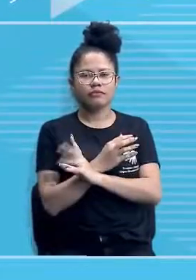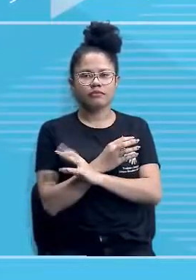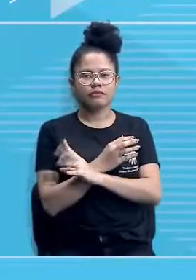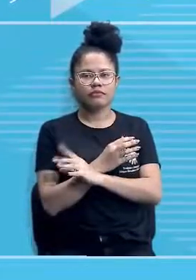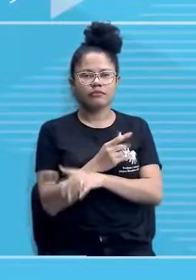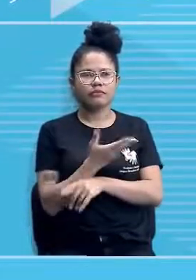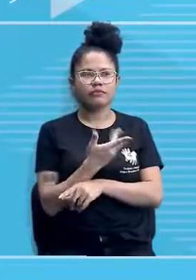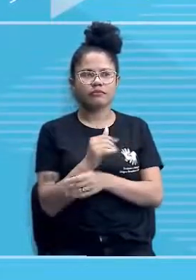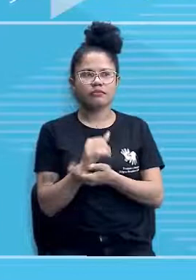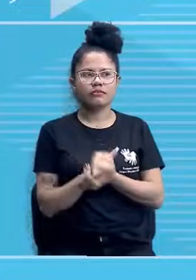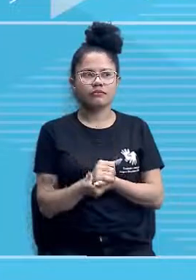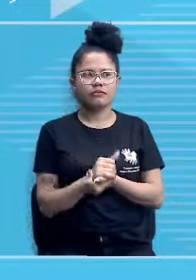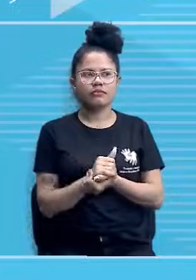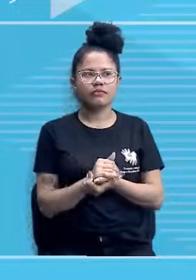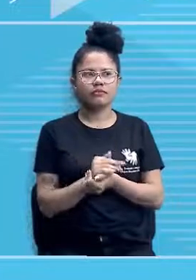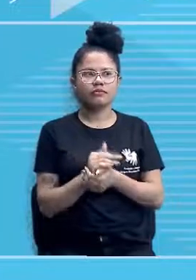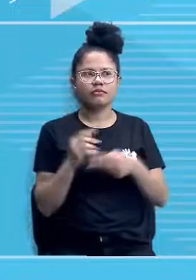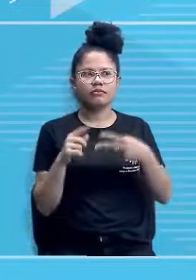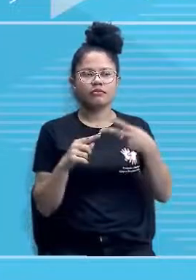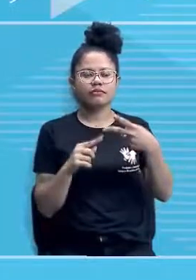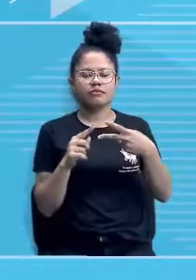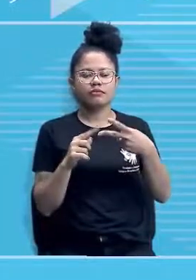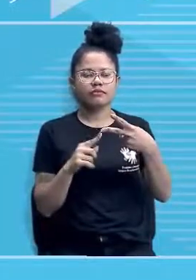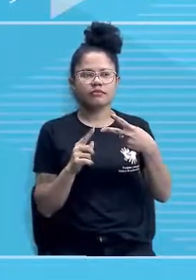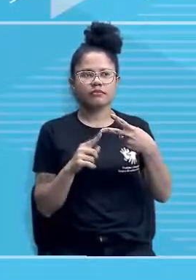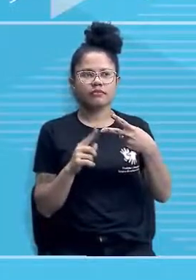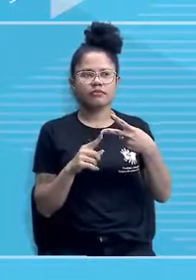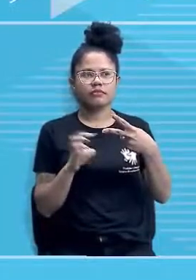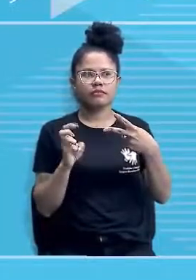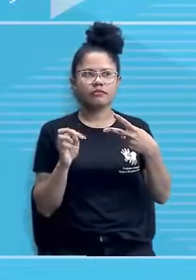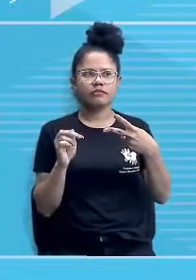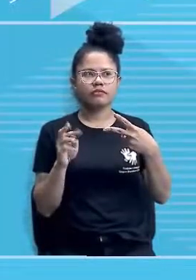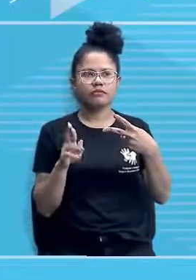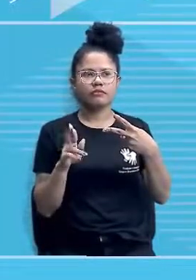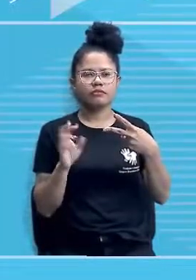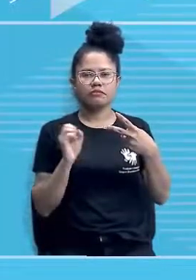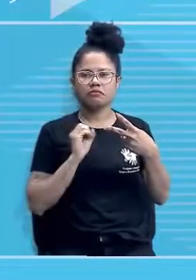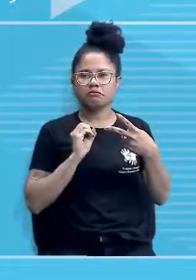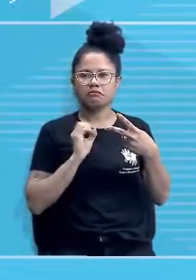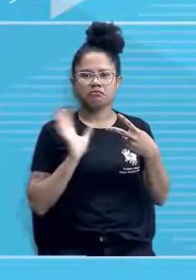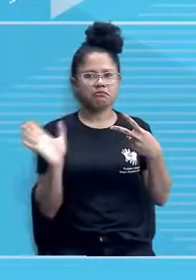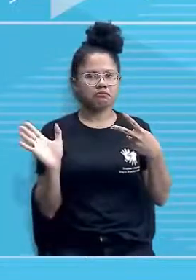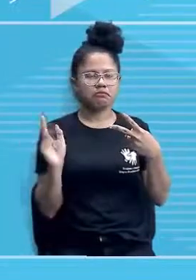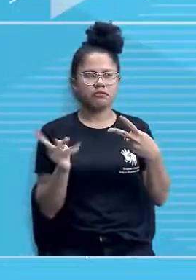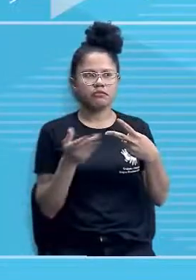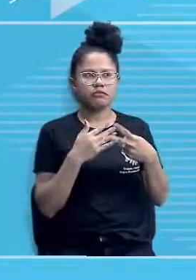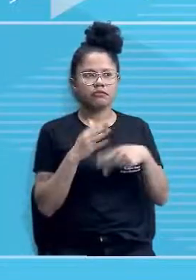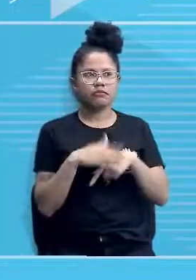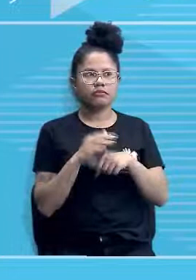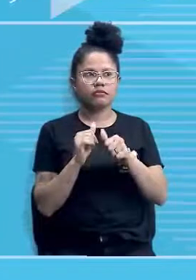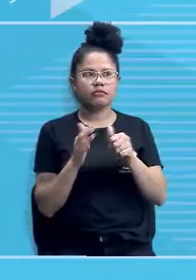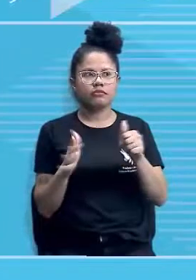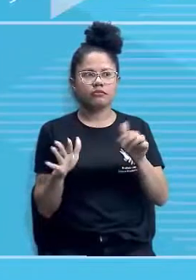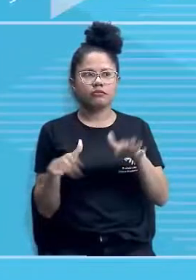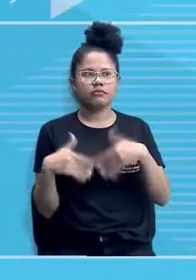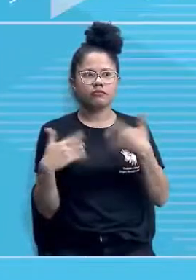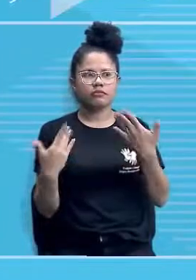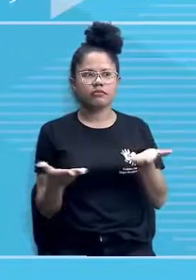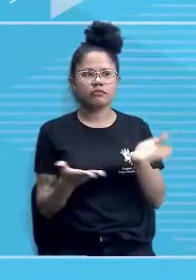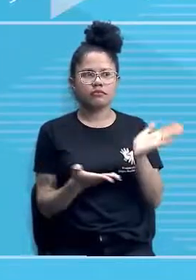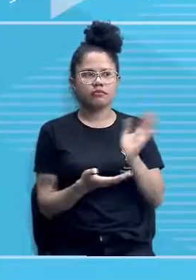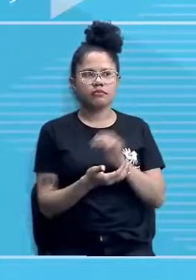éter tá lá embaixo certo o Edson já tem caráter neutro então mais ácido aqui é o fenol